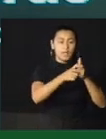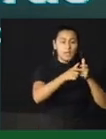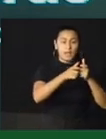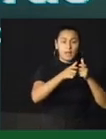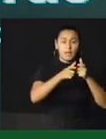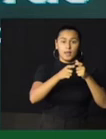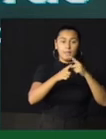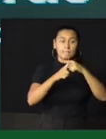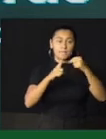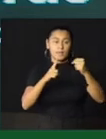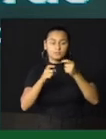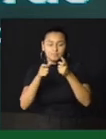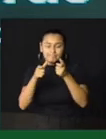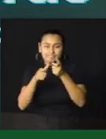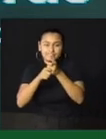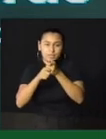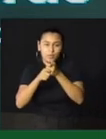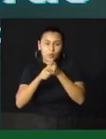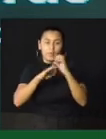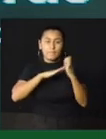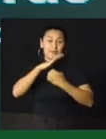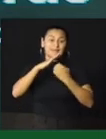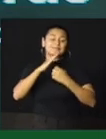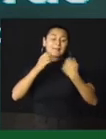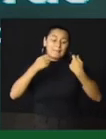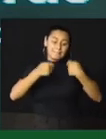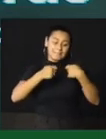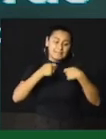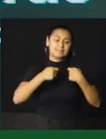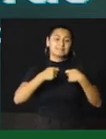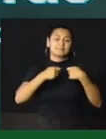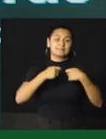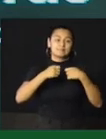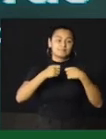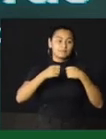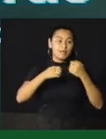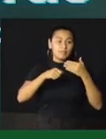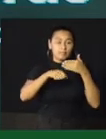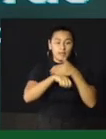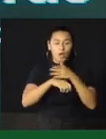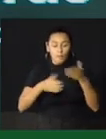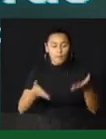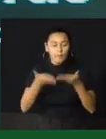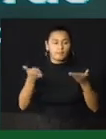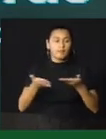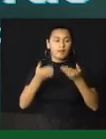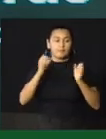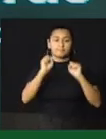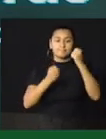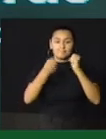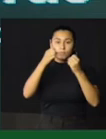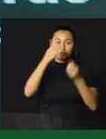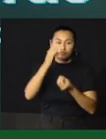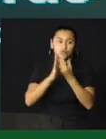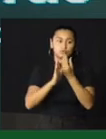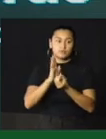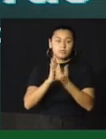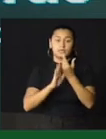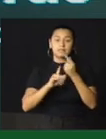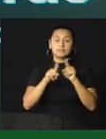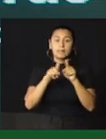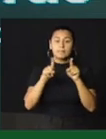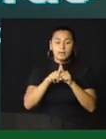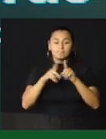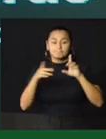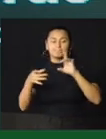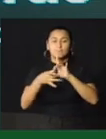médias e microempresas também precisam se digitalizar aumentar a produtividade tá em transição em sintonia